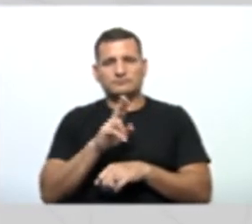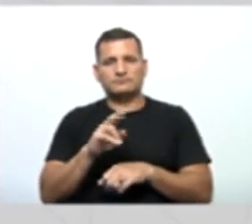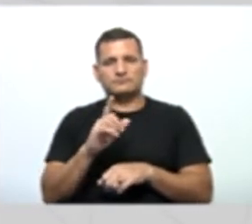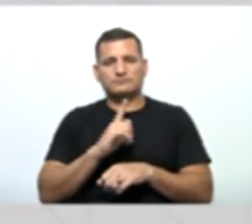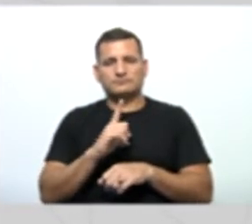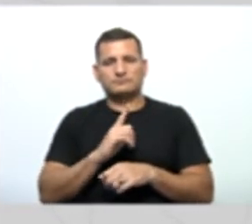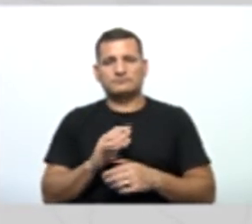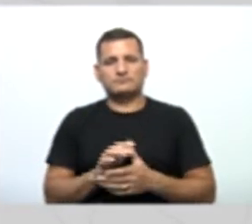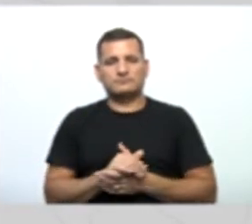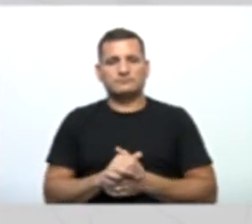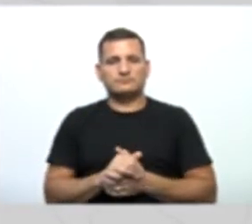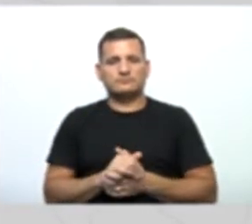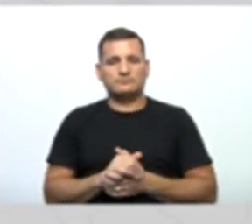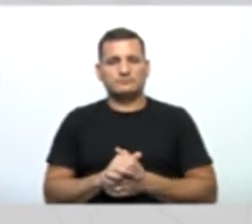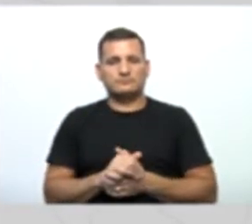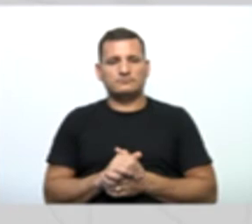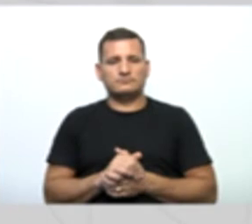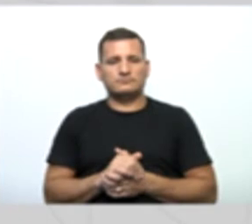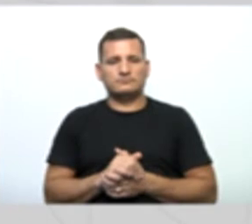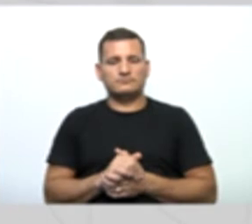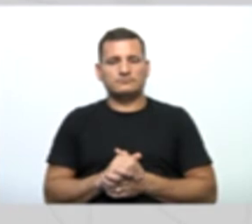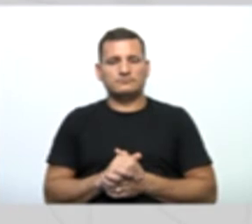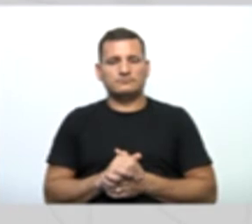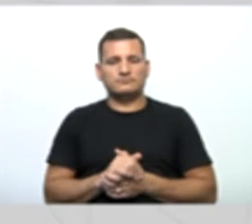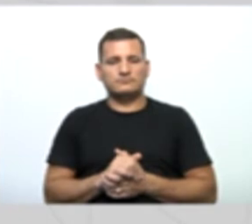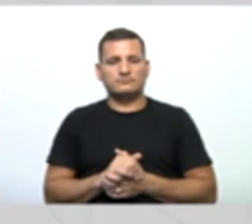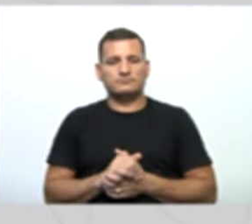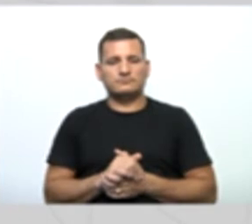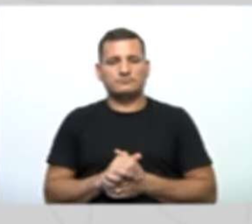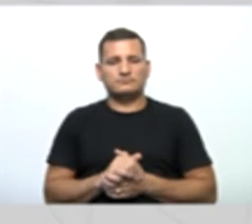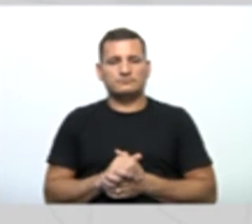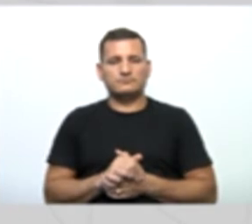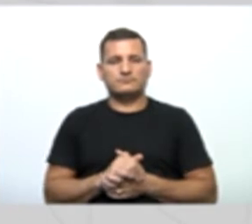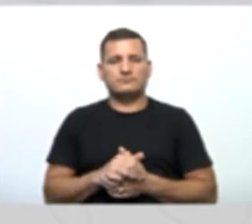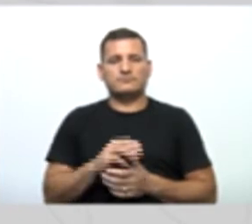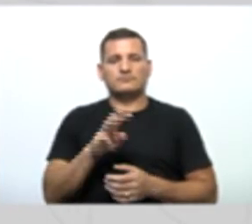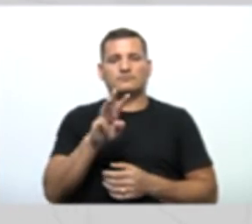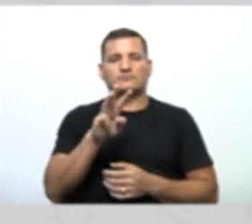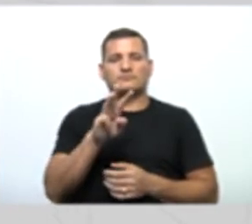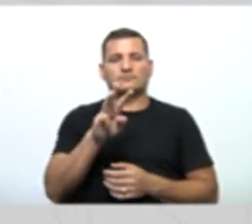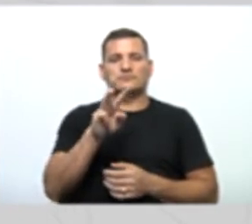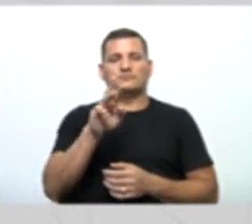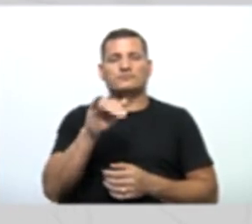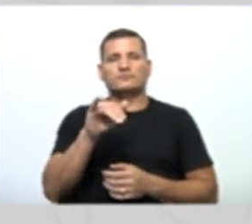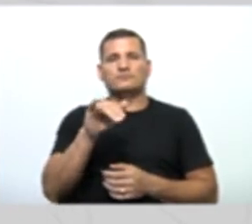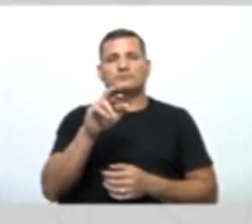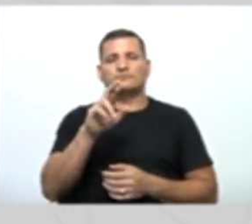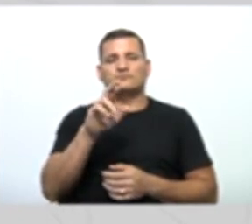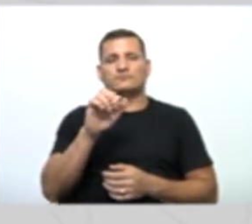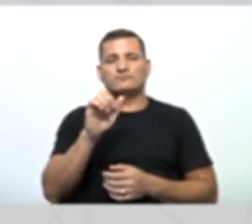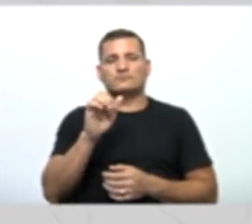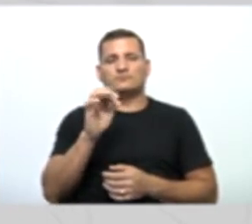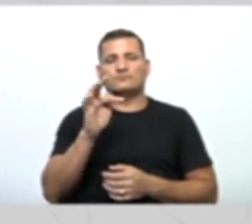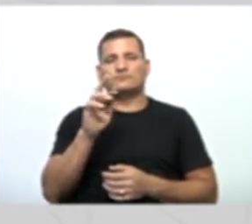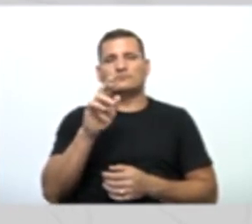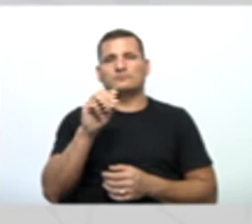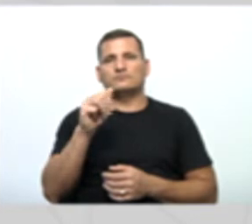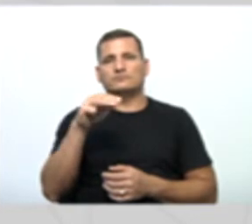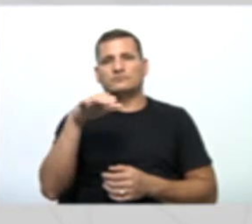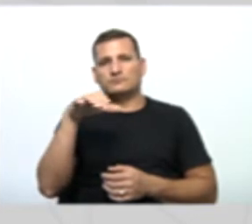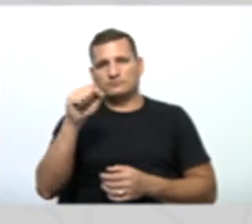que é o quê? Aqui, ó, os wireframes. Depois eu vou voltar algumas informações aí de layout, mas por